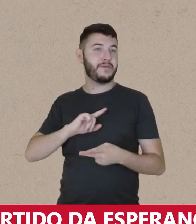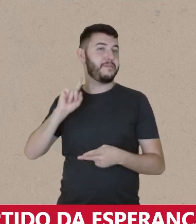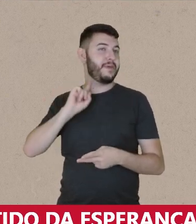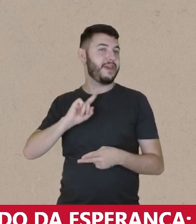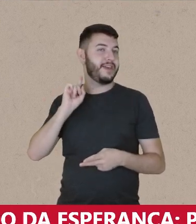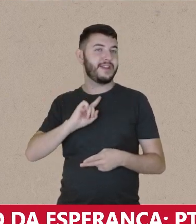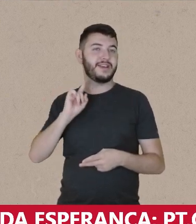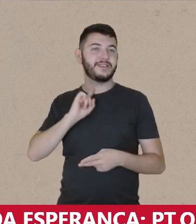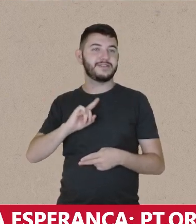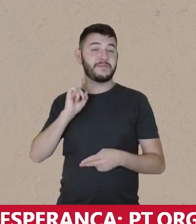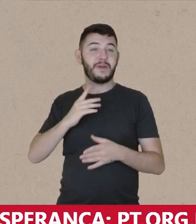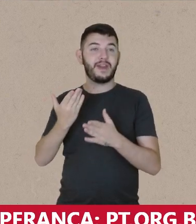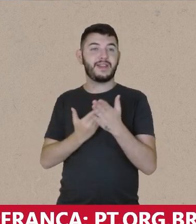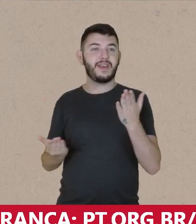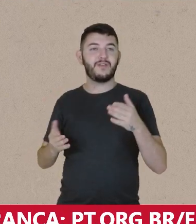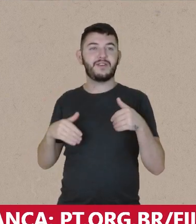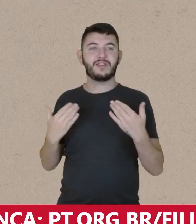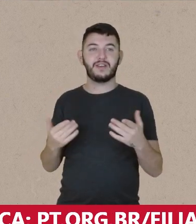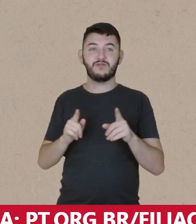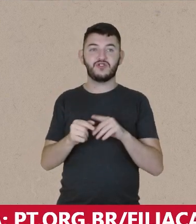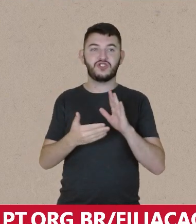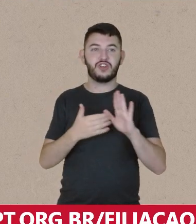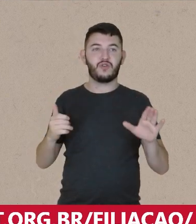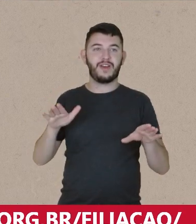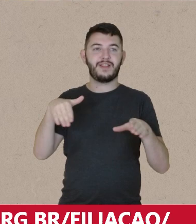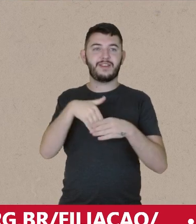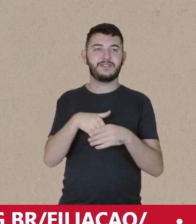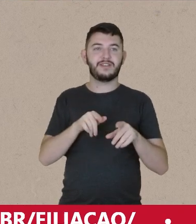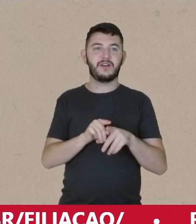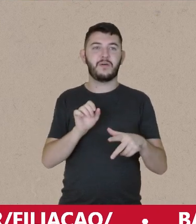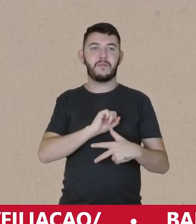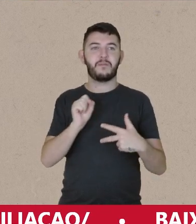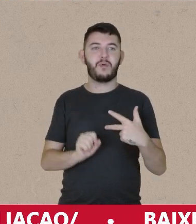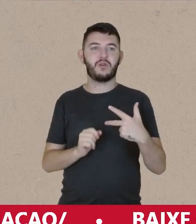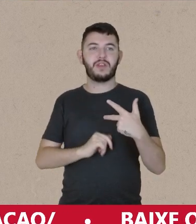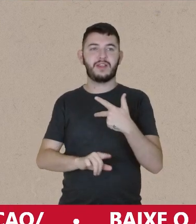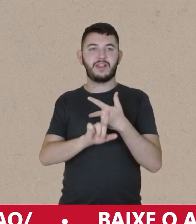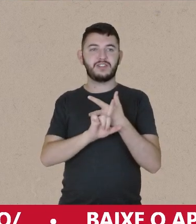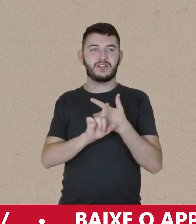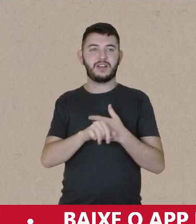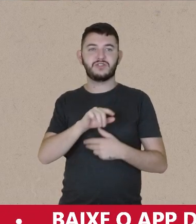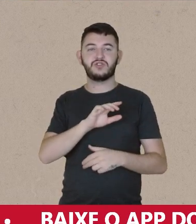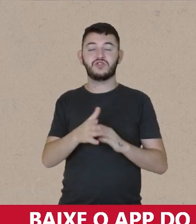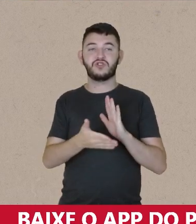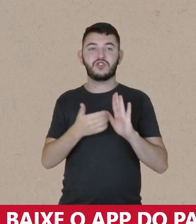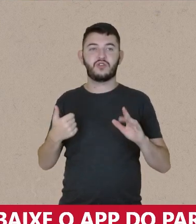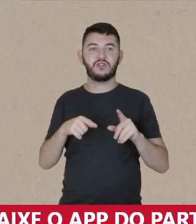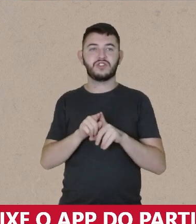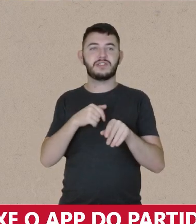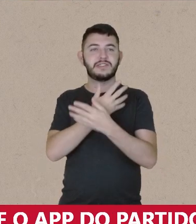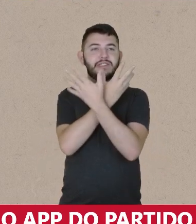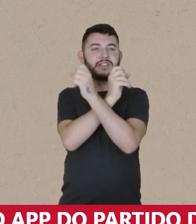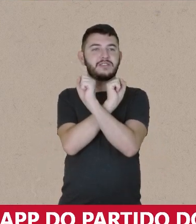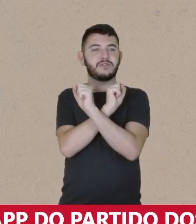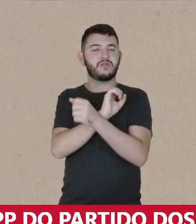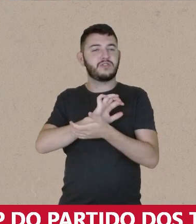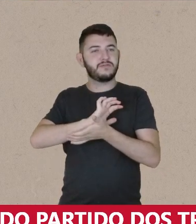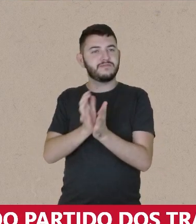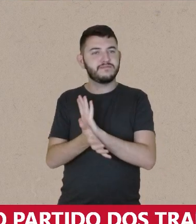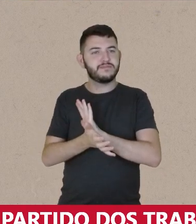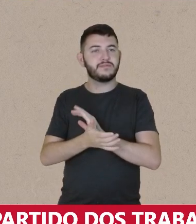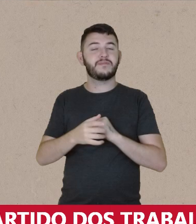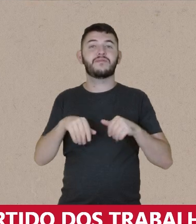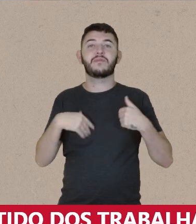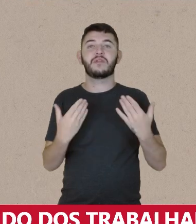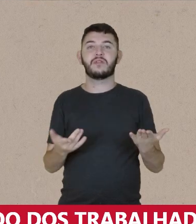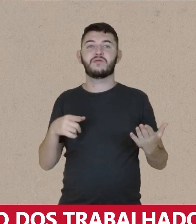presidente, governador, prefeito, área de segurança nacional, tiraram os poderes do legislativo, puseram a censura e repressão. Sabe o que aconteceu? Nós,